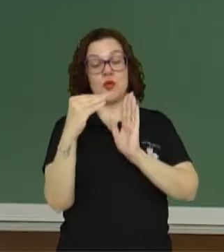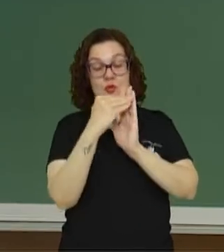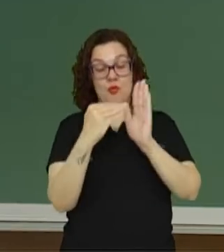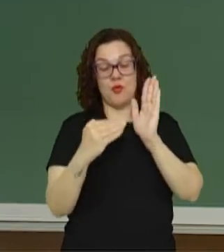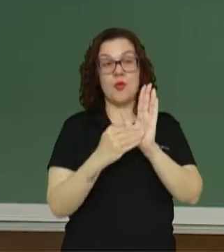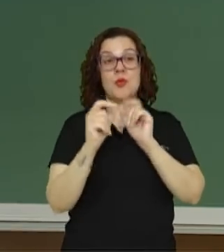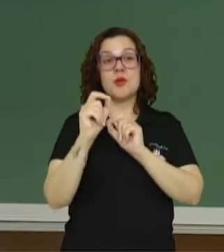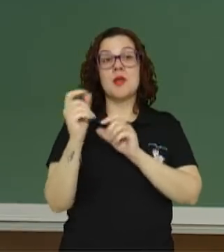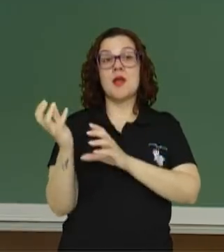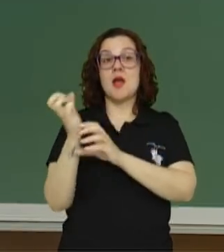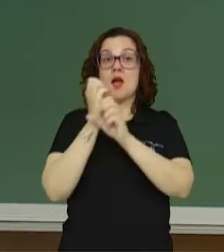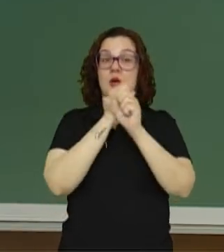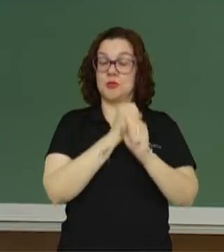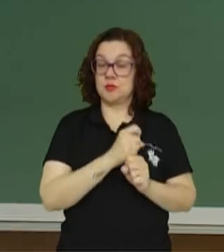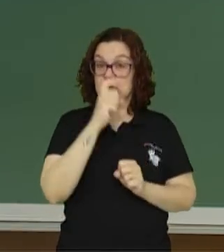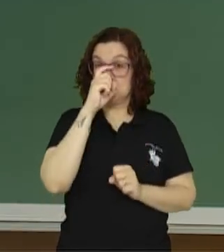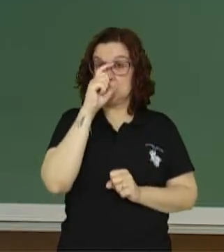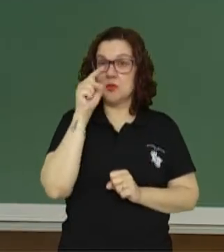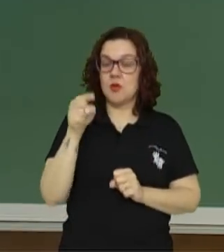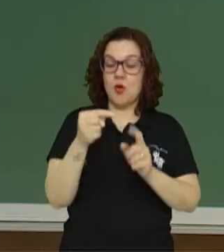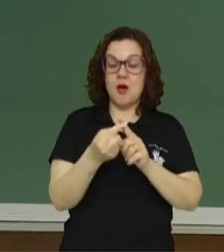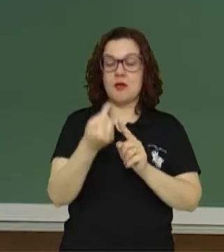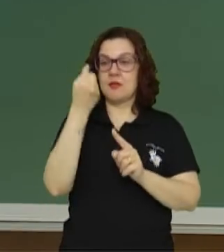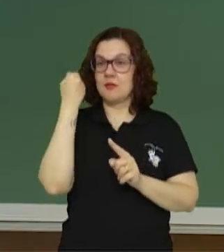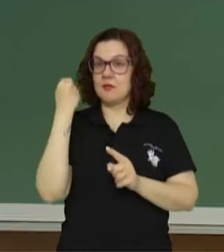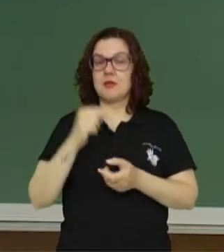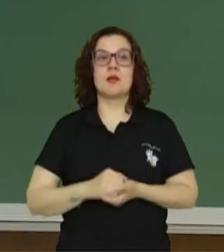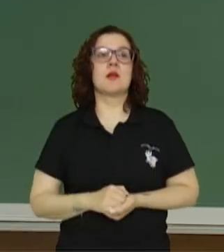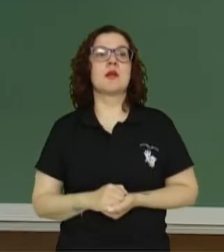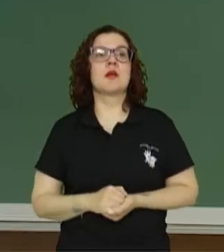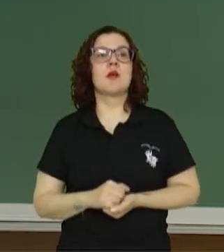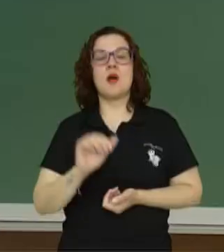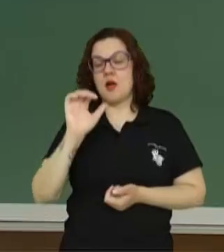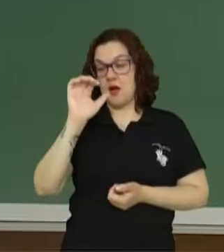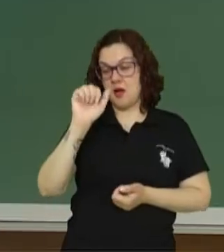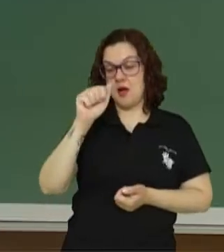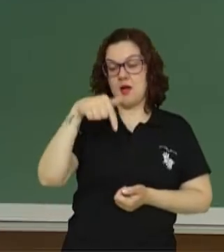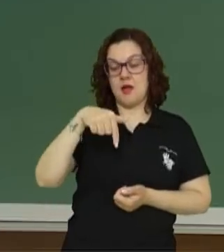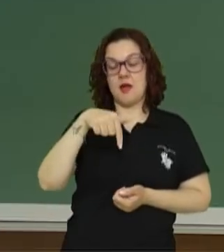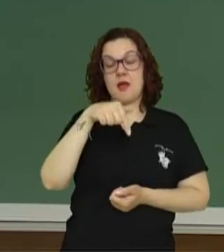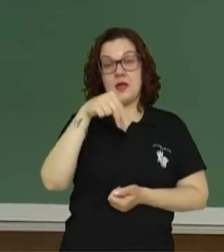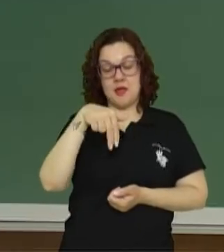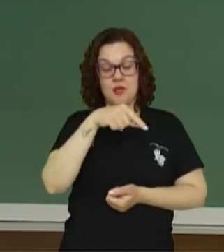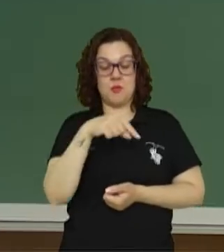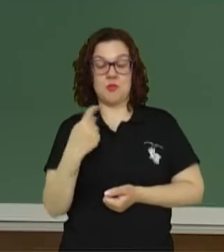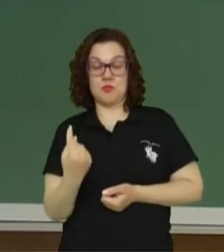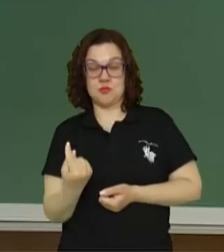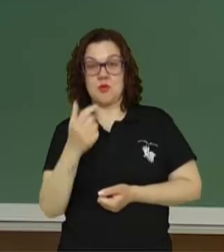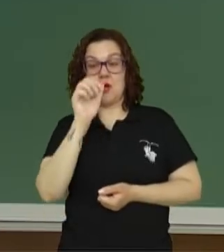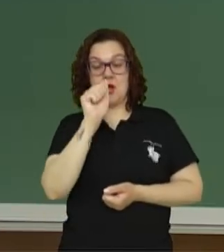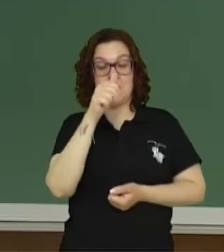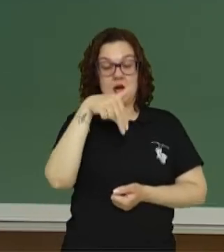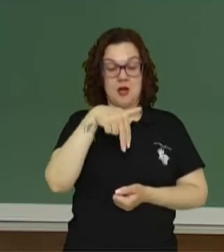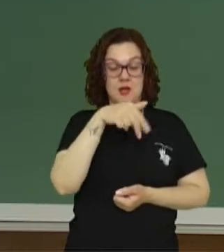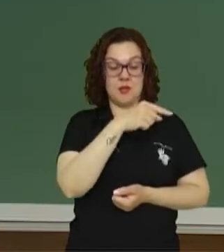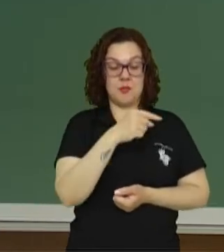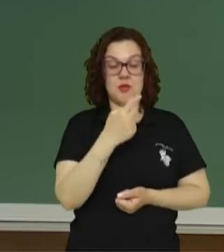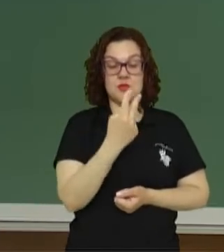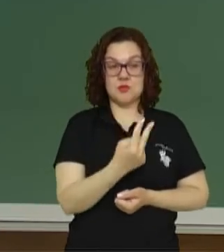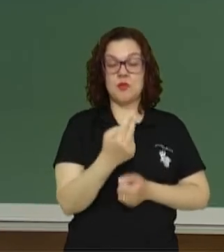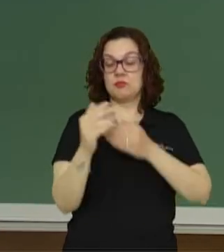vai me permitir calcular cada termo a partir dos anteriores. Então, AN-1, AN-2, até que eu vou chegar